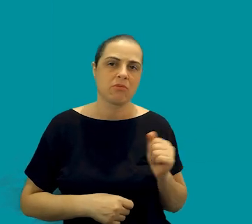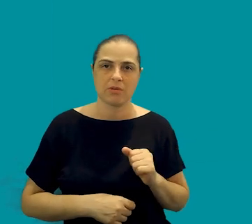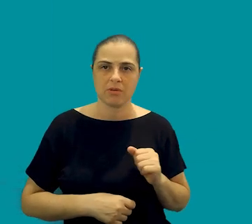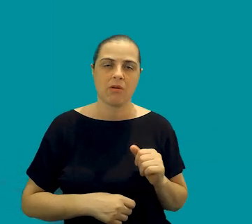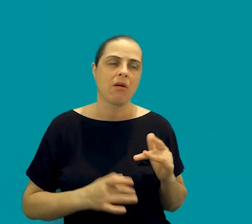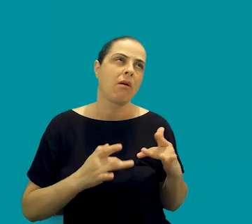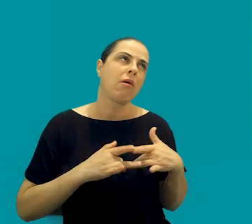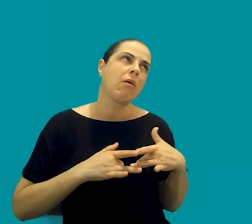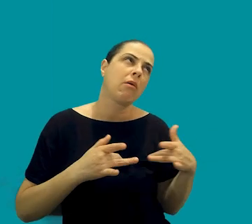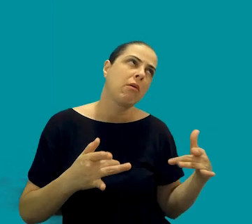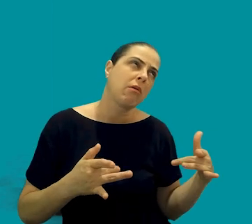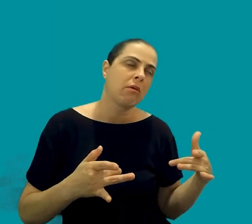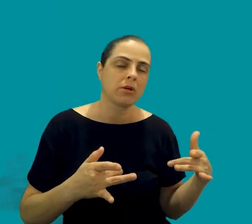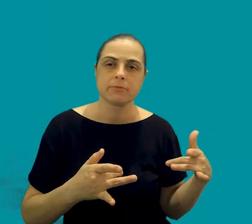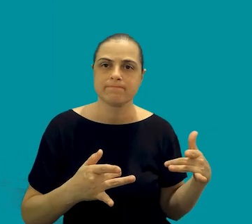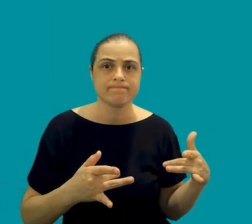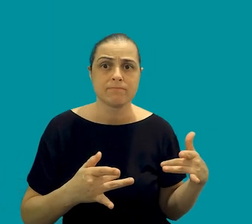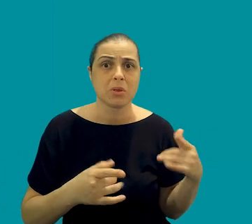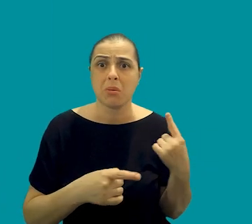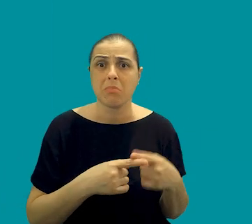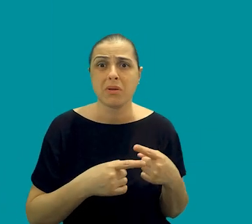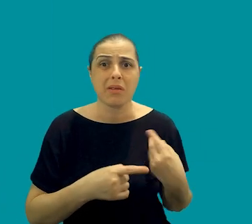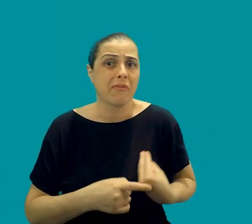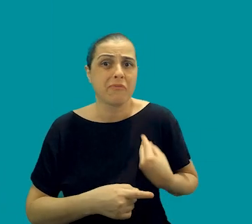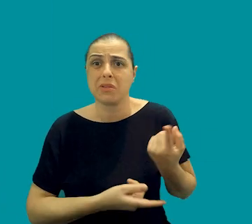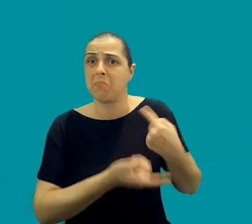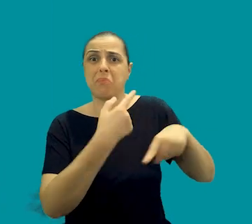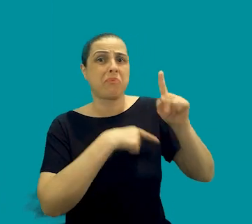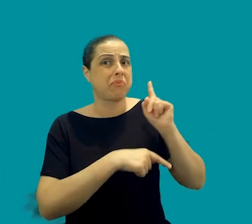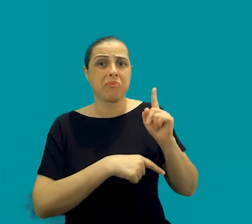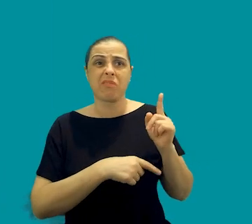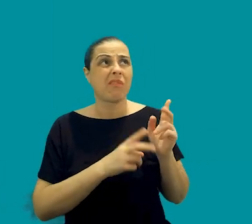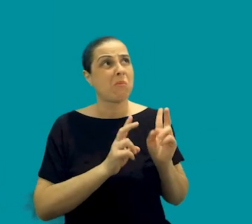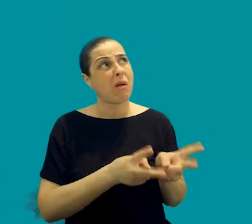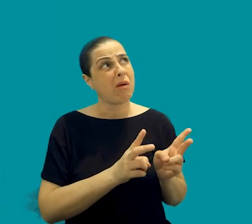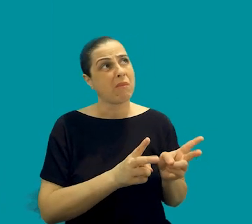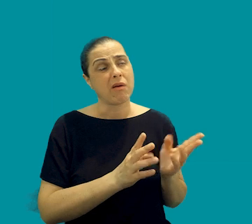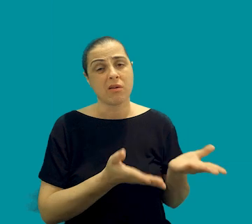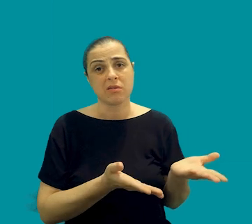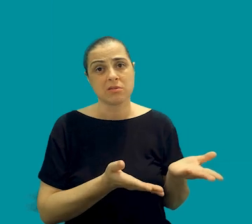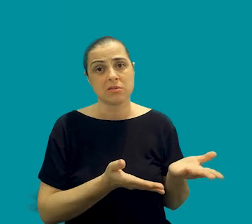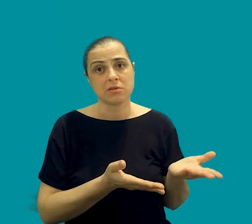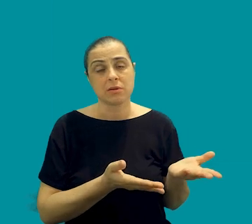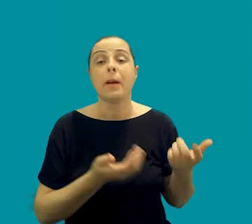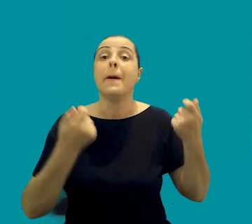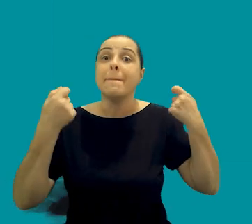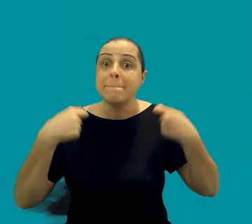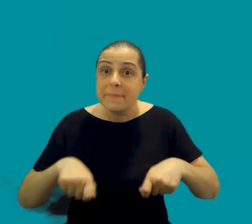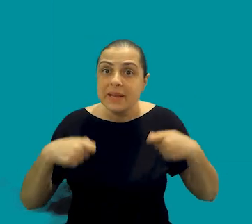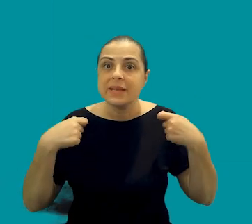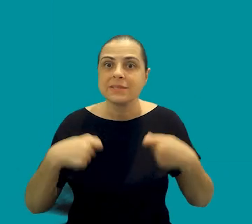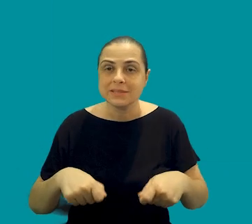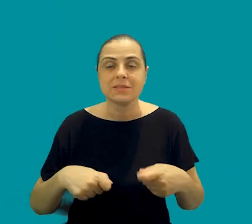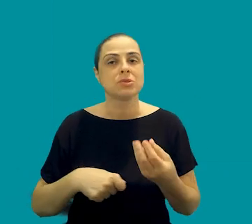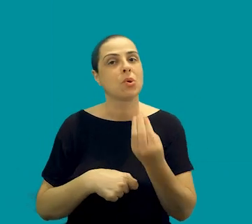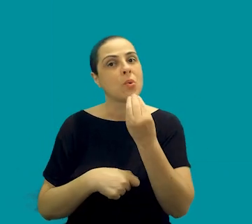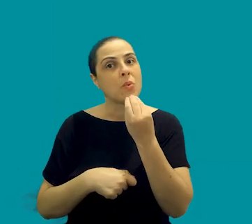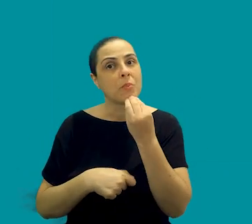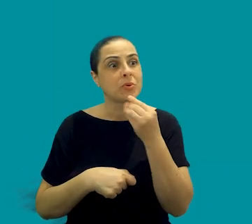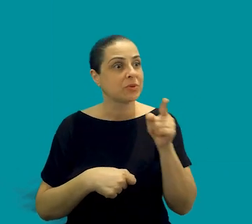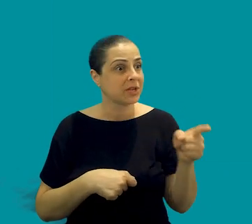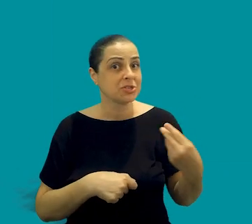além do assistencialismo barato, que no fim a gente fica mais do mesmo. Então, iniciativas como essa